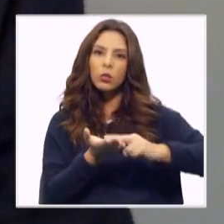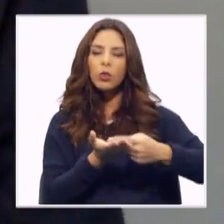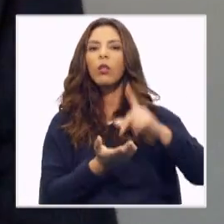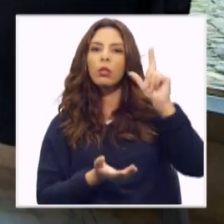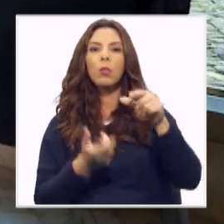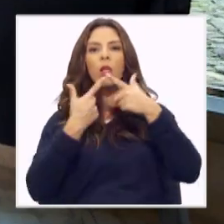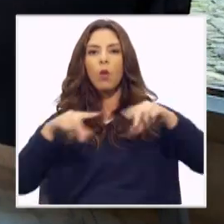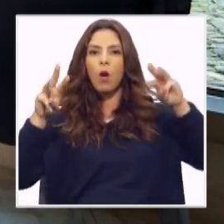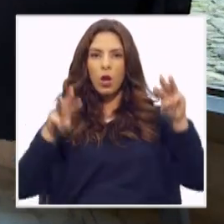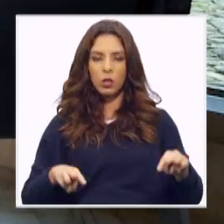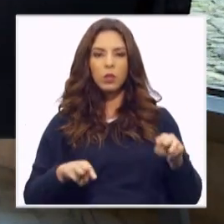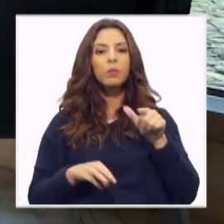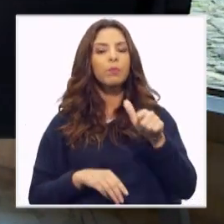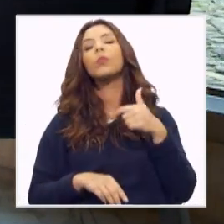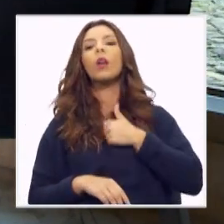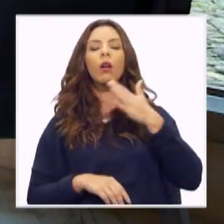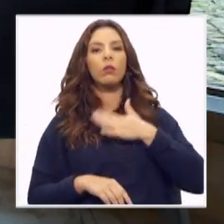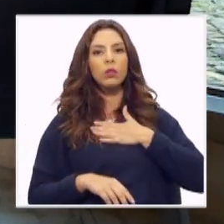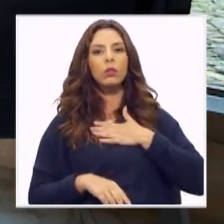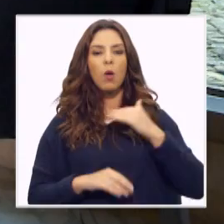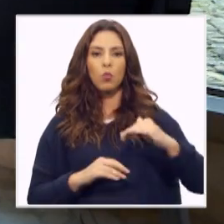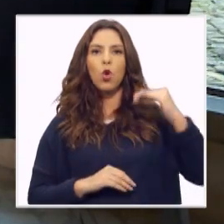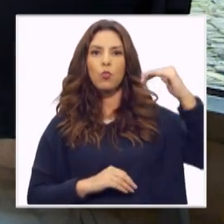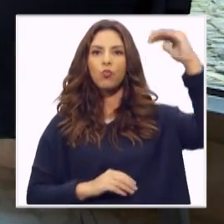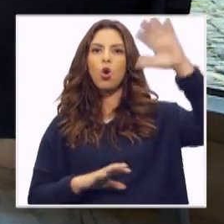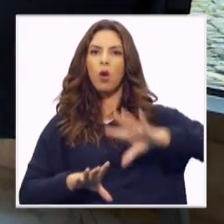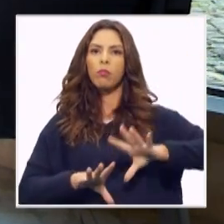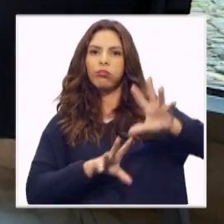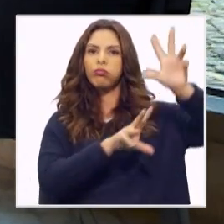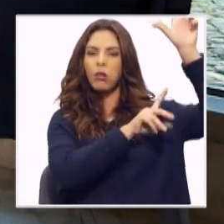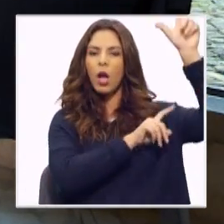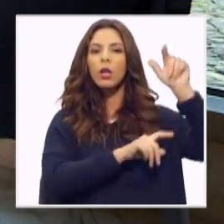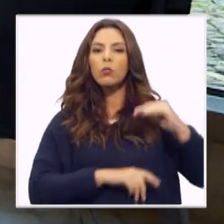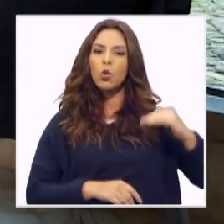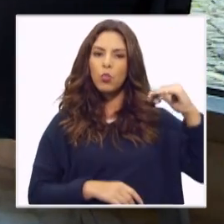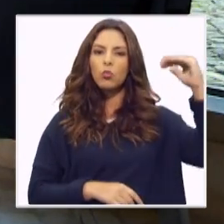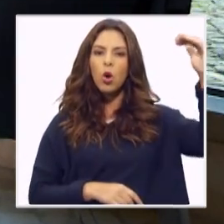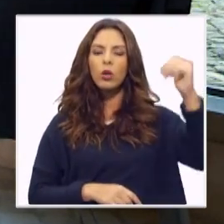e da linguagem. A Unbabel tem um elevado grau, um elevado nível de crescimento.